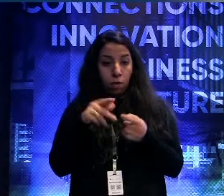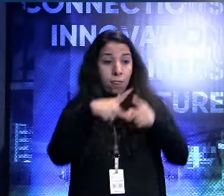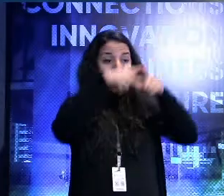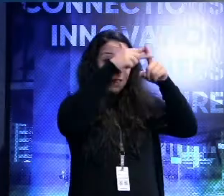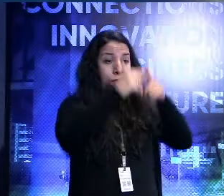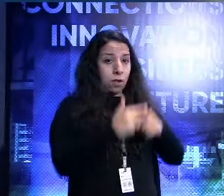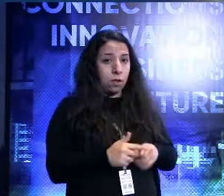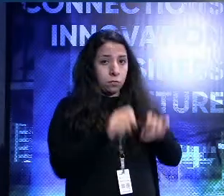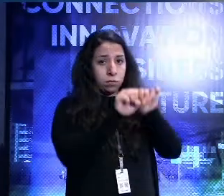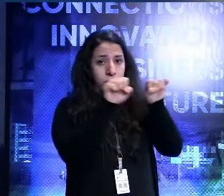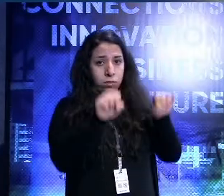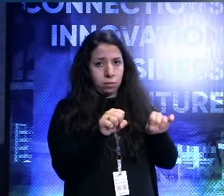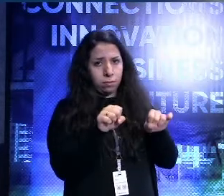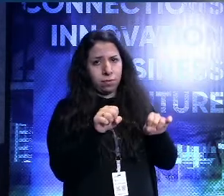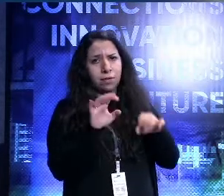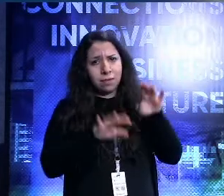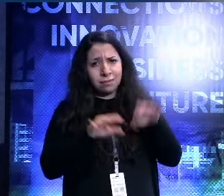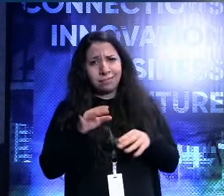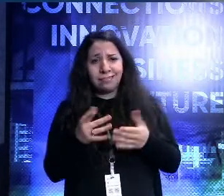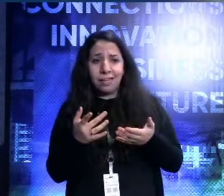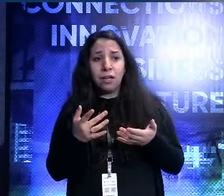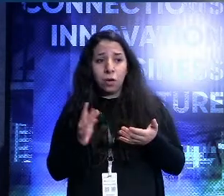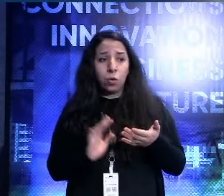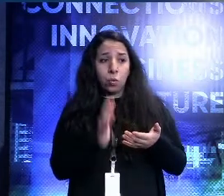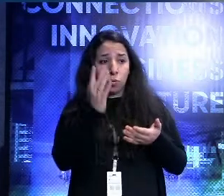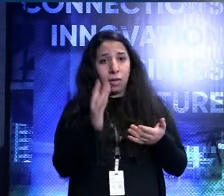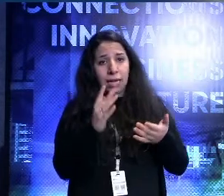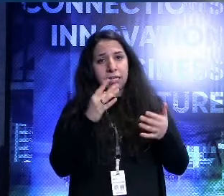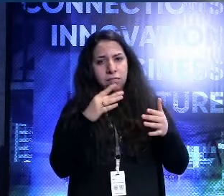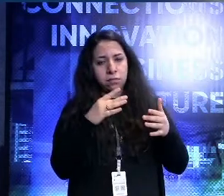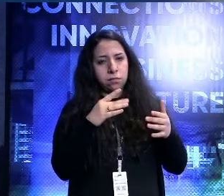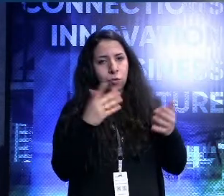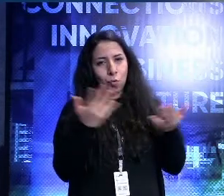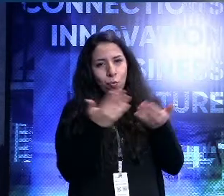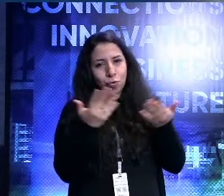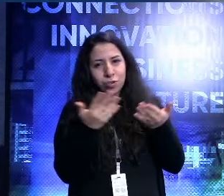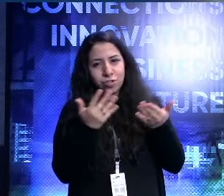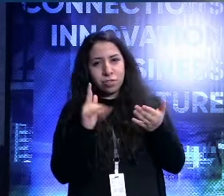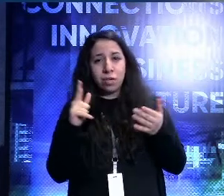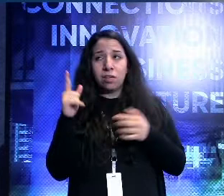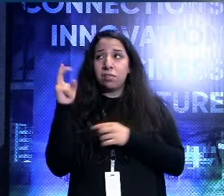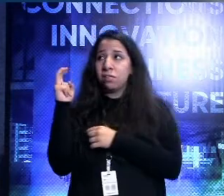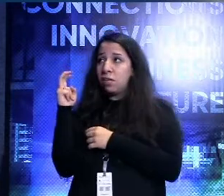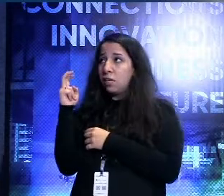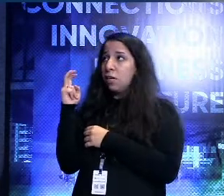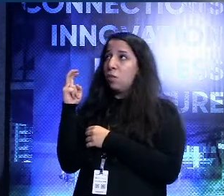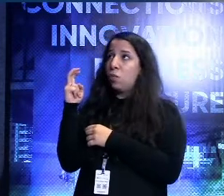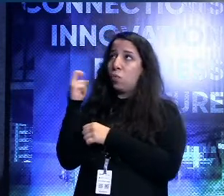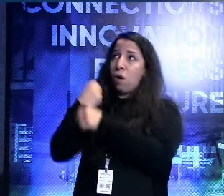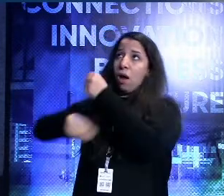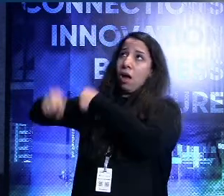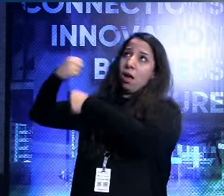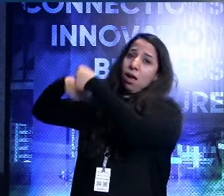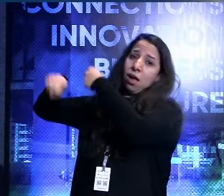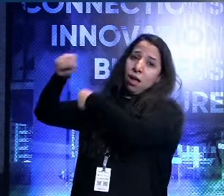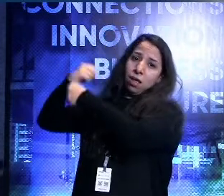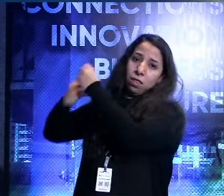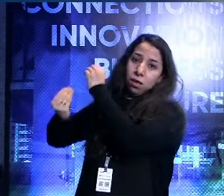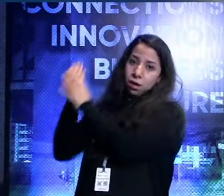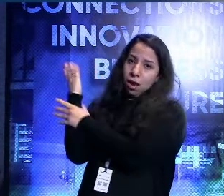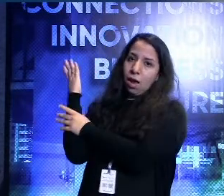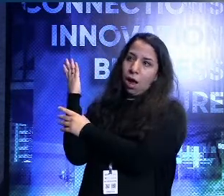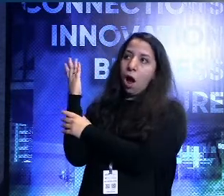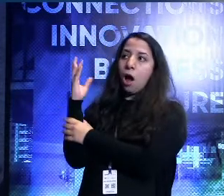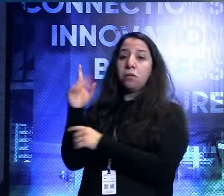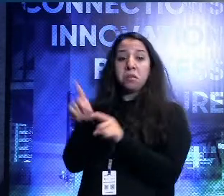Infelizmente, é comum ainda nos sistemas que a gente tem hoje, os que foram criados aí há 4, 5 anos atrás, e alguns 4, 5 meses atrás